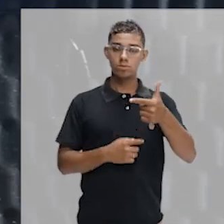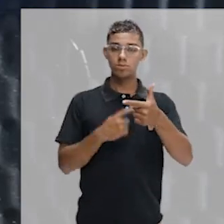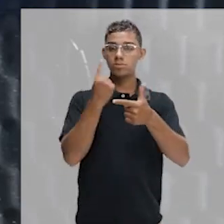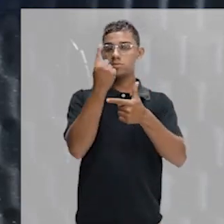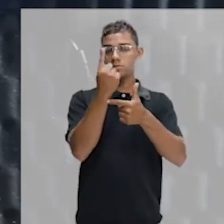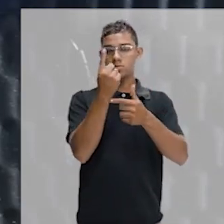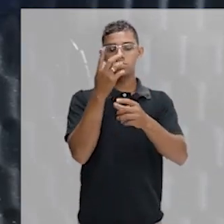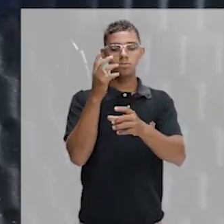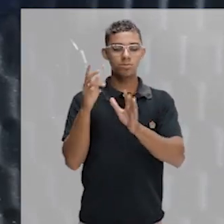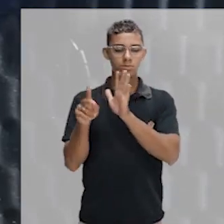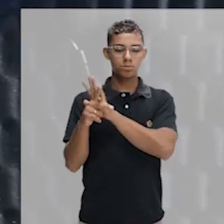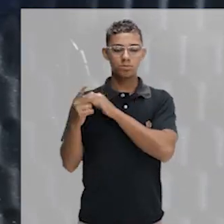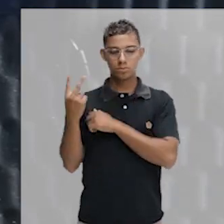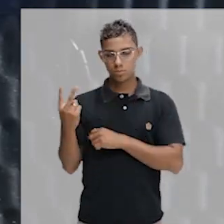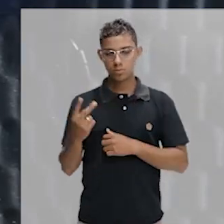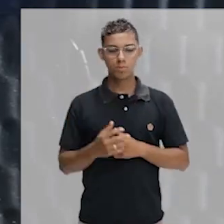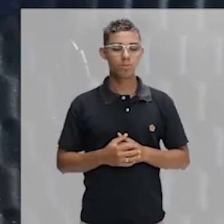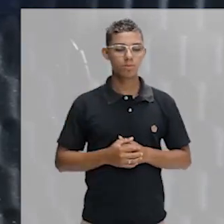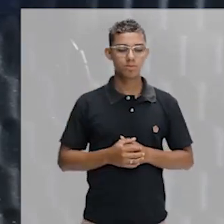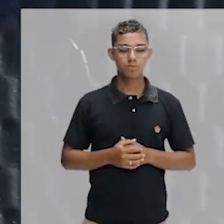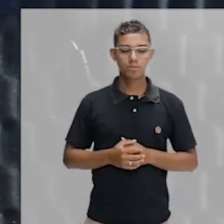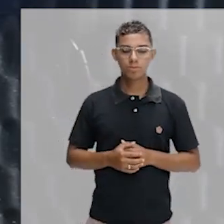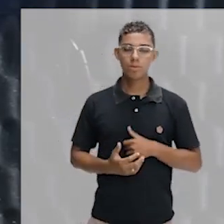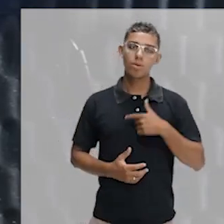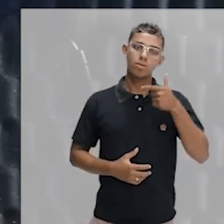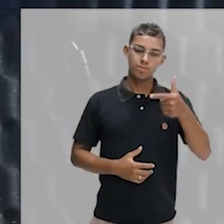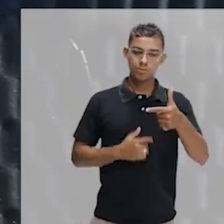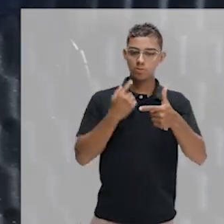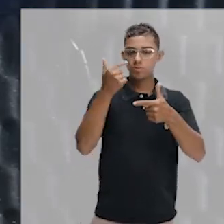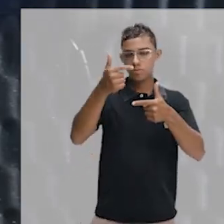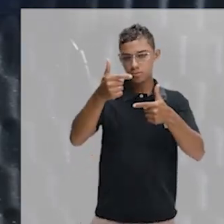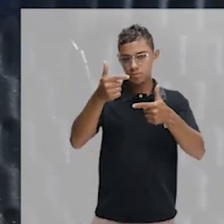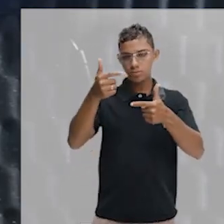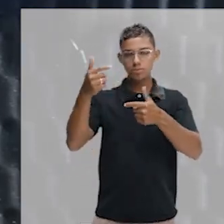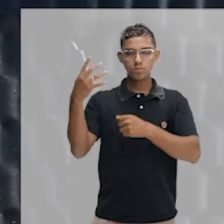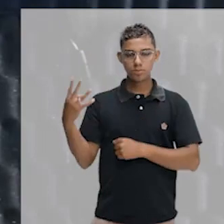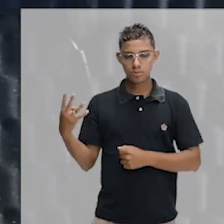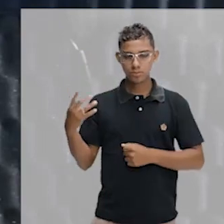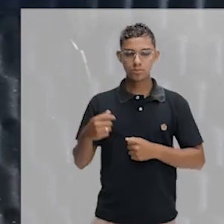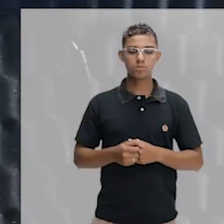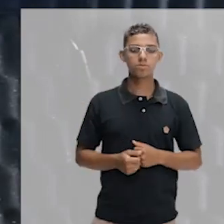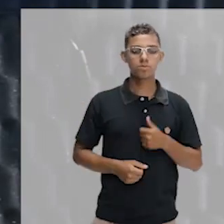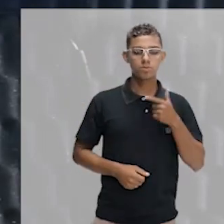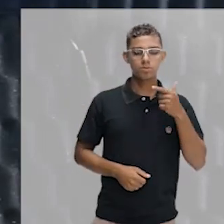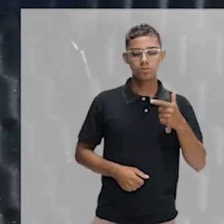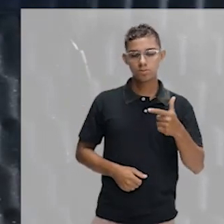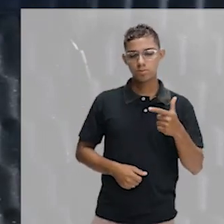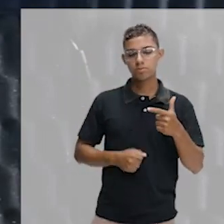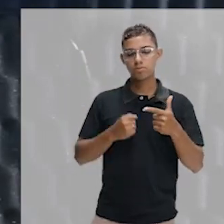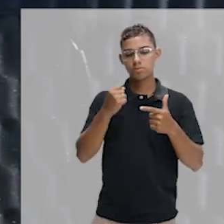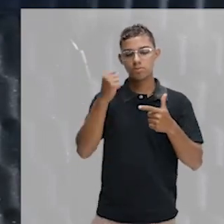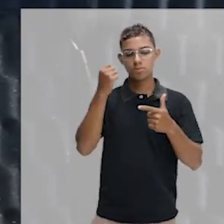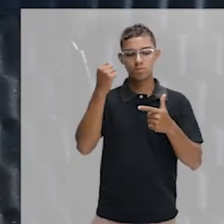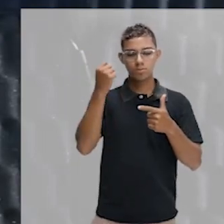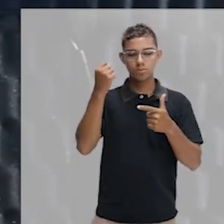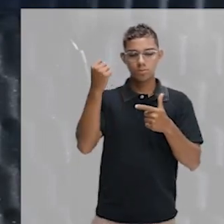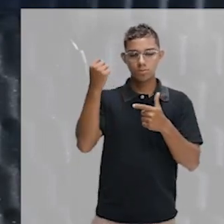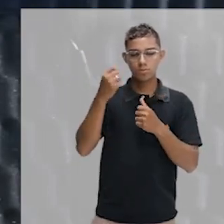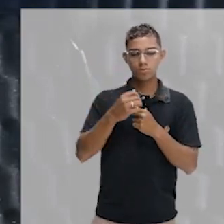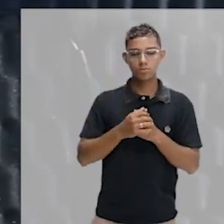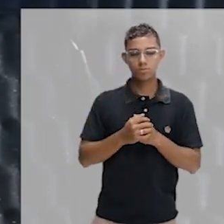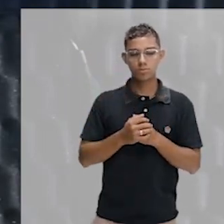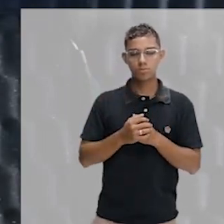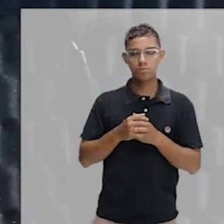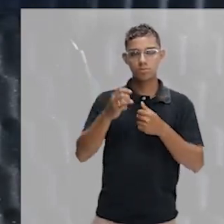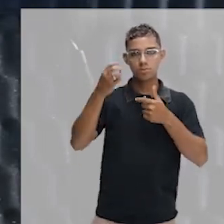2 elevado a unidade é o próprio 2 na sequência eu vou fazer dois ao quadrado que vai dar 4 e por fim eu vou fazer dois a terceira que vai dar oito